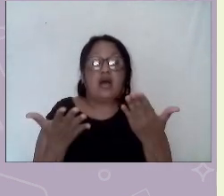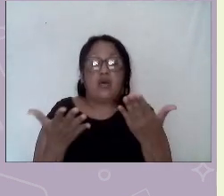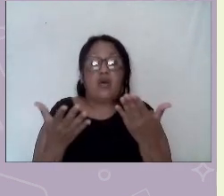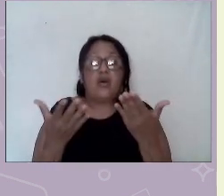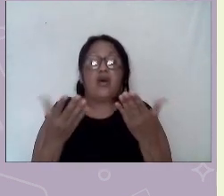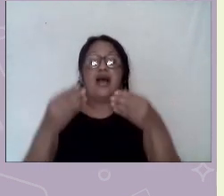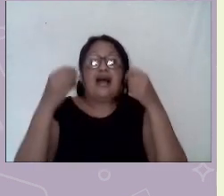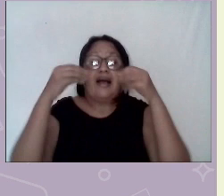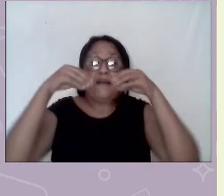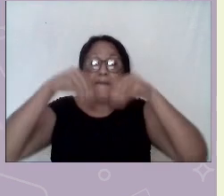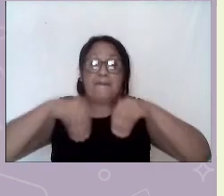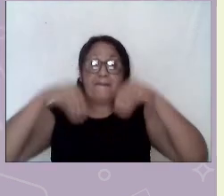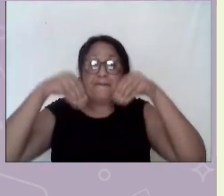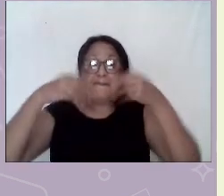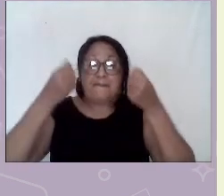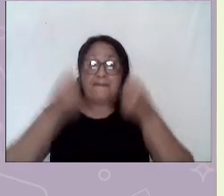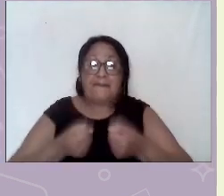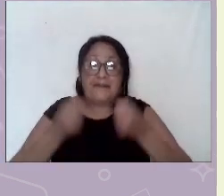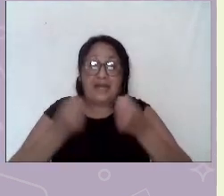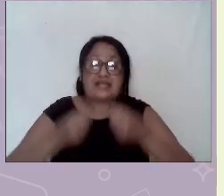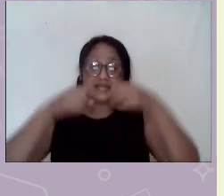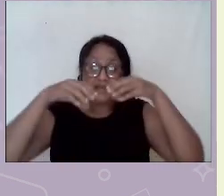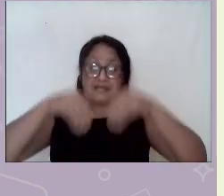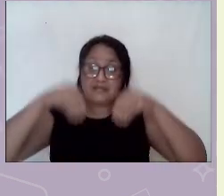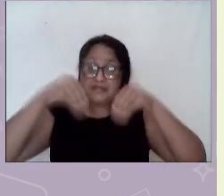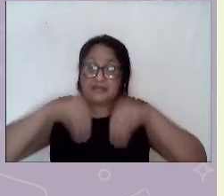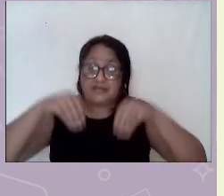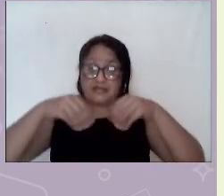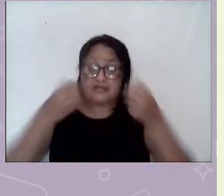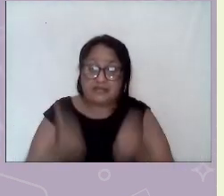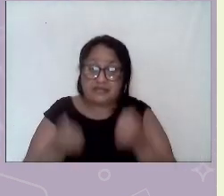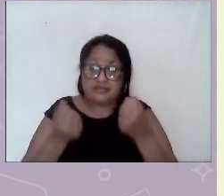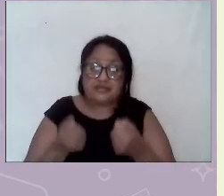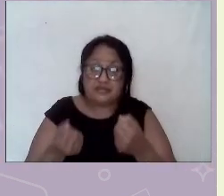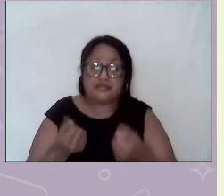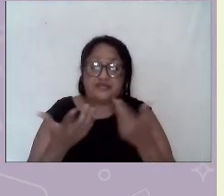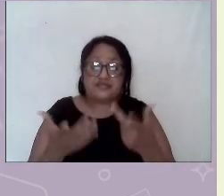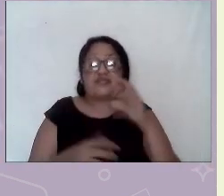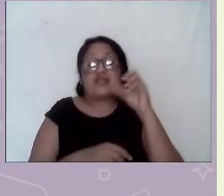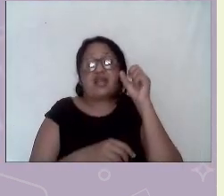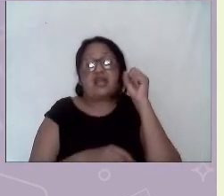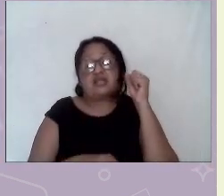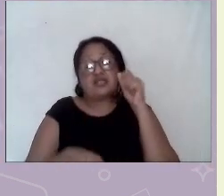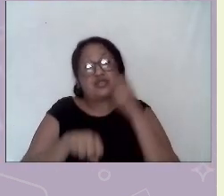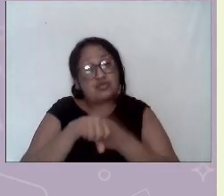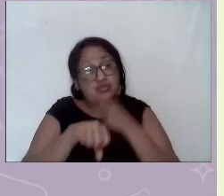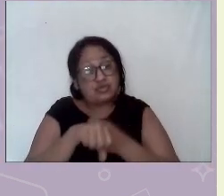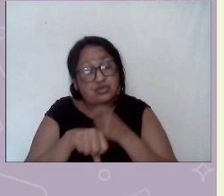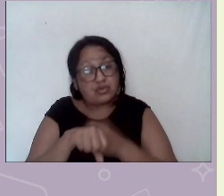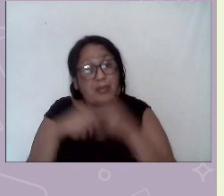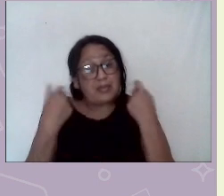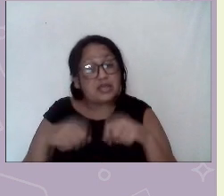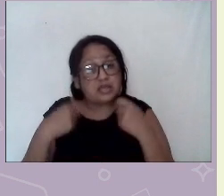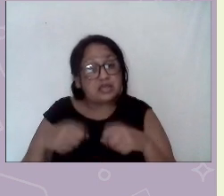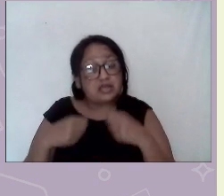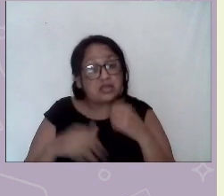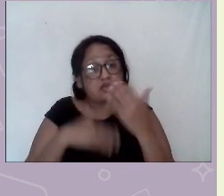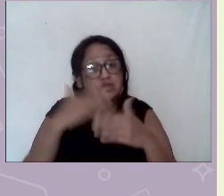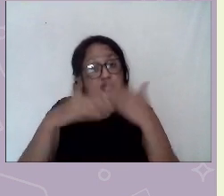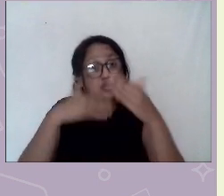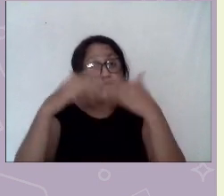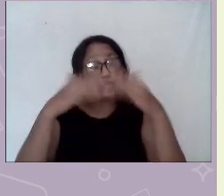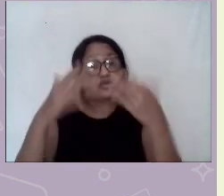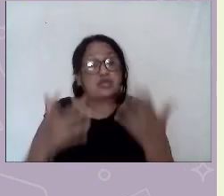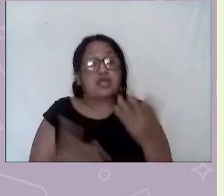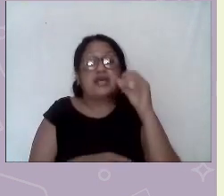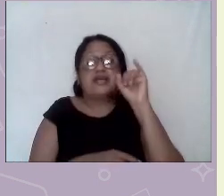hidróxido de sódio necessária então a massa aqui de hidróxido de sódio necessária para se produzir hipoclorito de